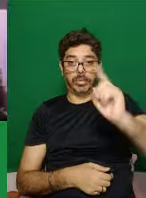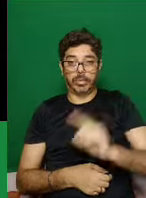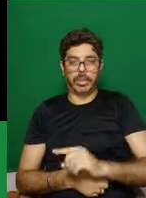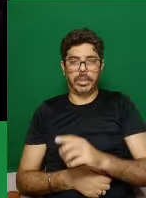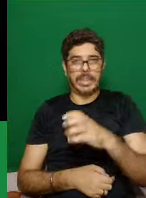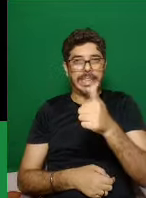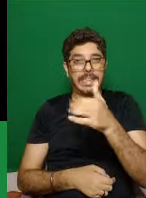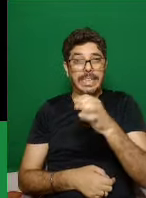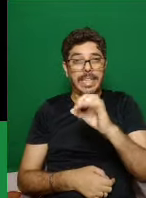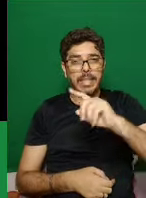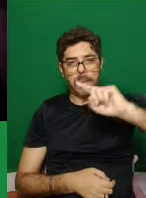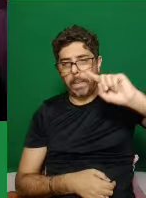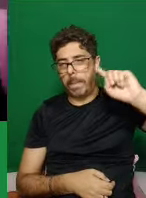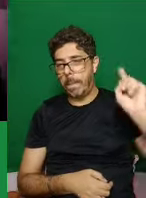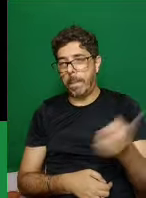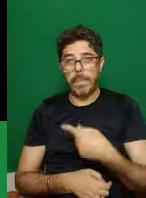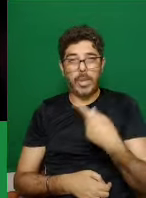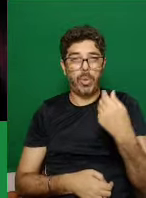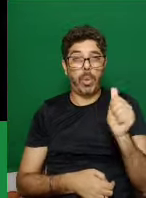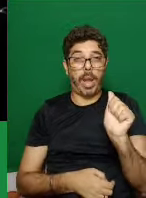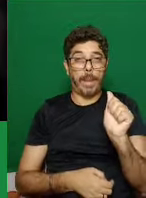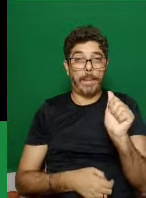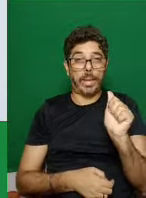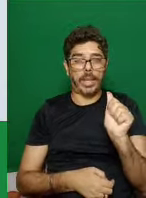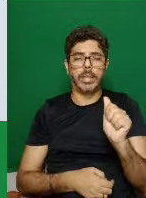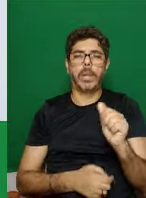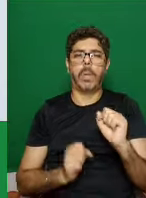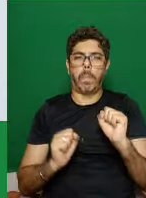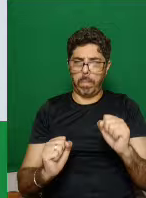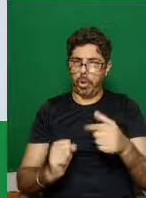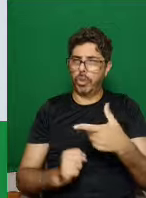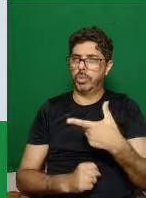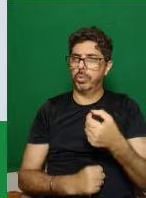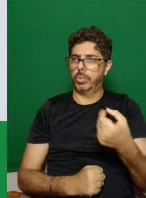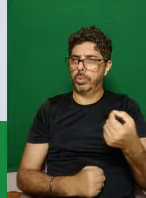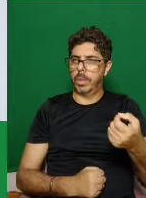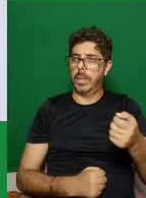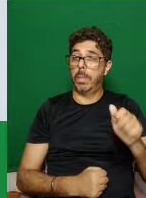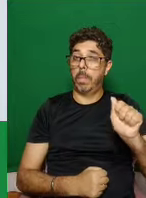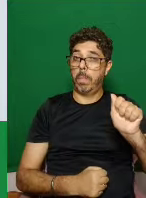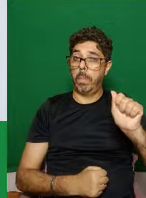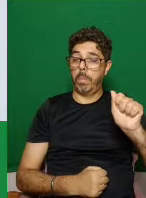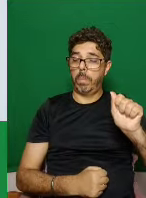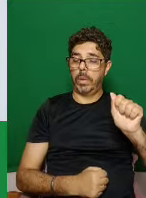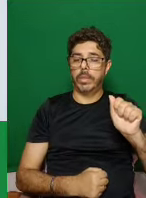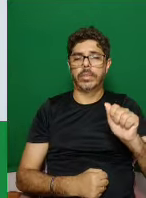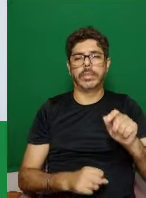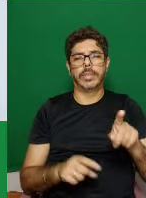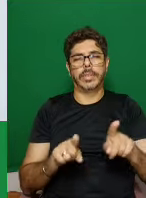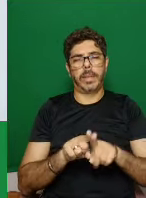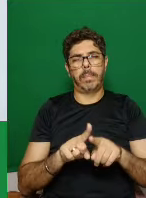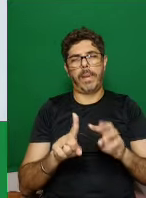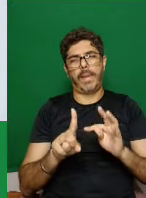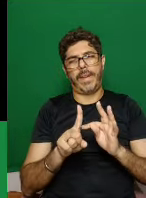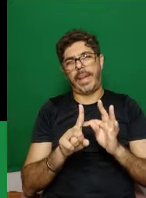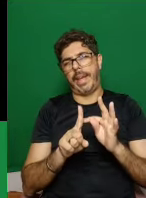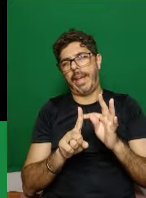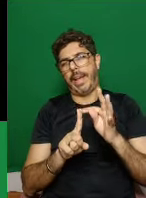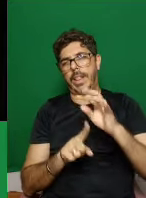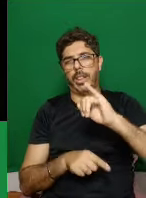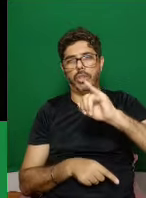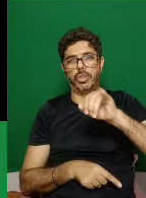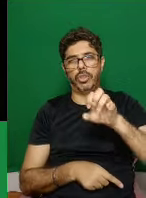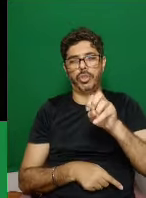mil amperes, mas pode alcançar até 200 mil. E as temperaturas associadas ao calor de Joule de tais correntes também